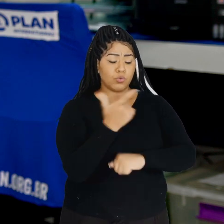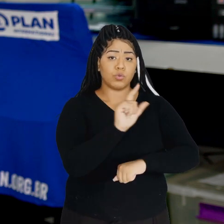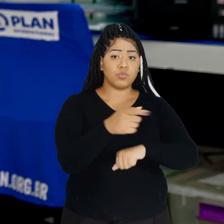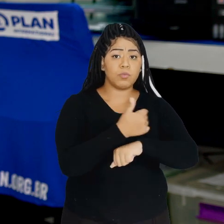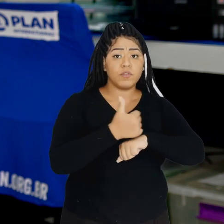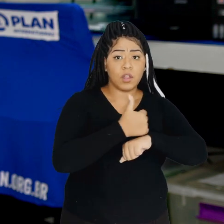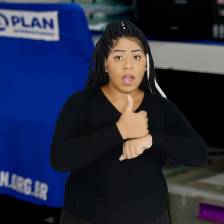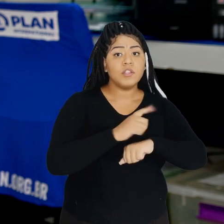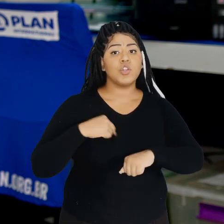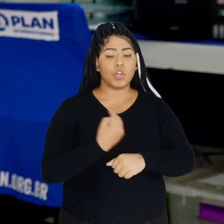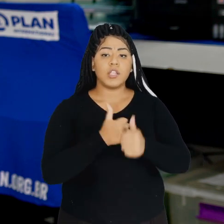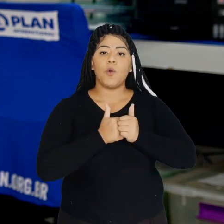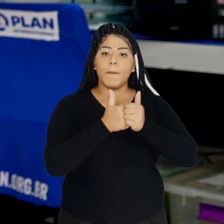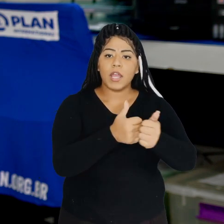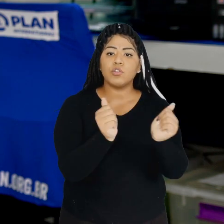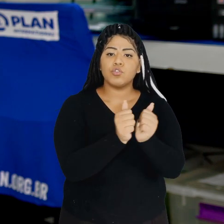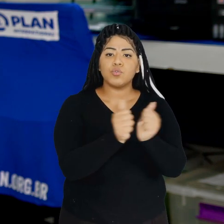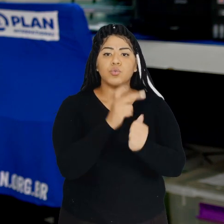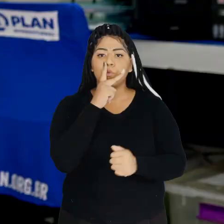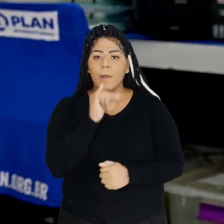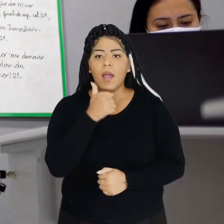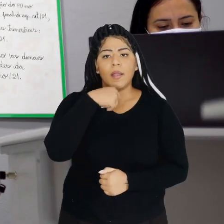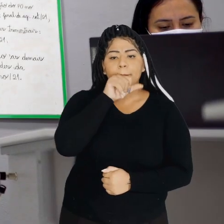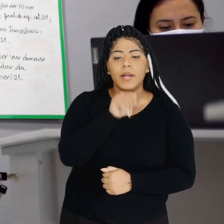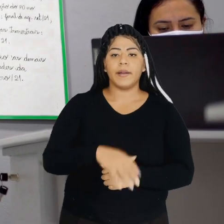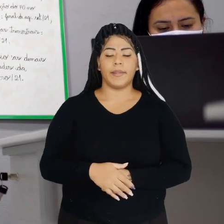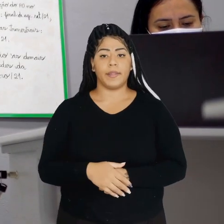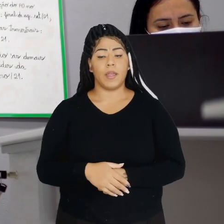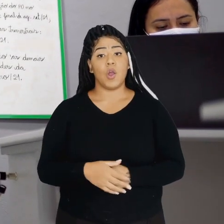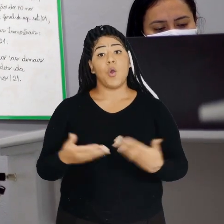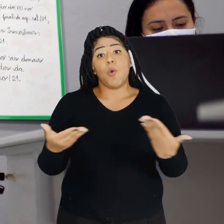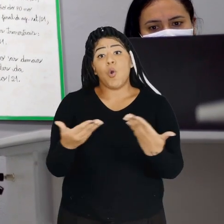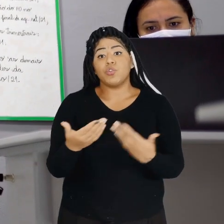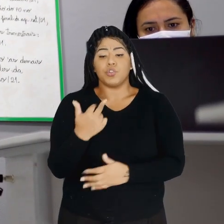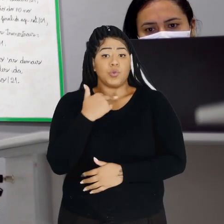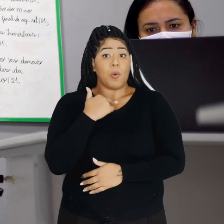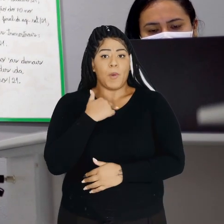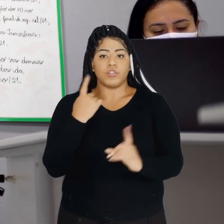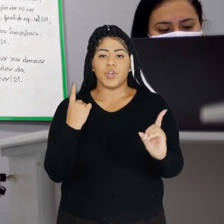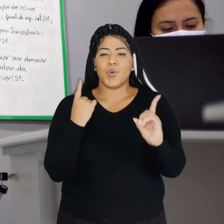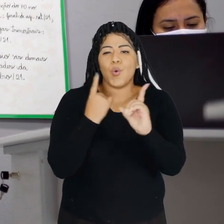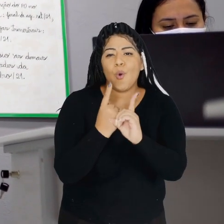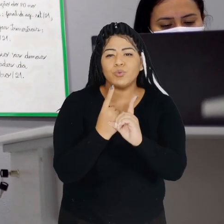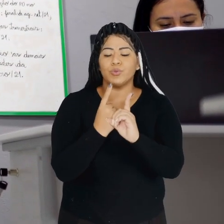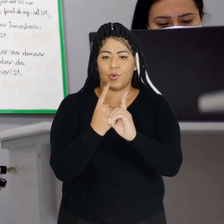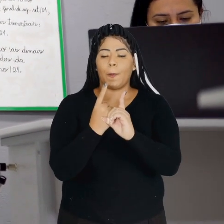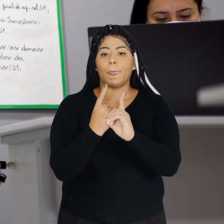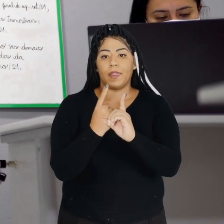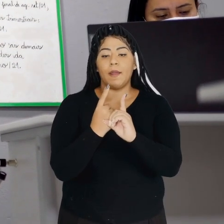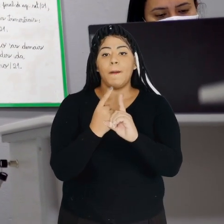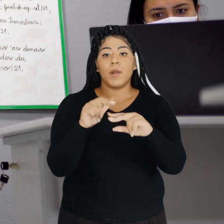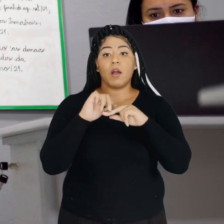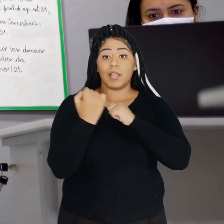educadores, nós acompanhamos também os pais, né? Nós fazemos, como nós não estamos tendo os encontros